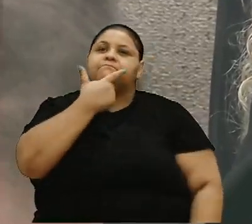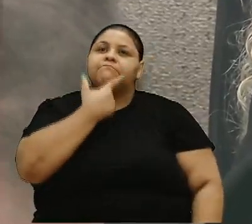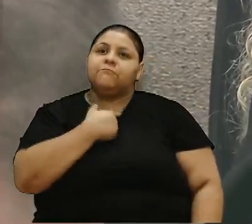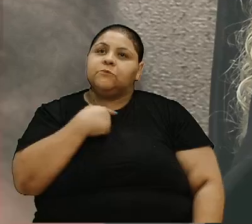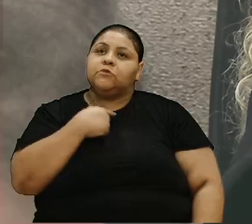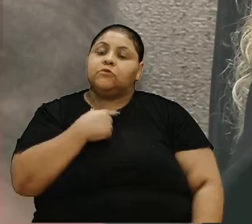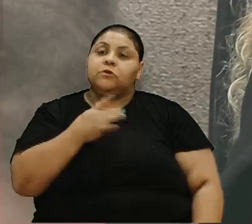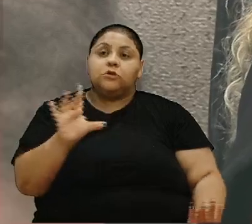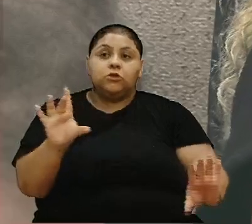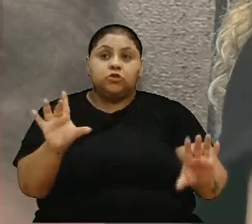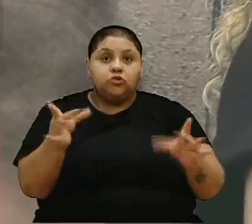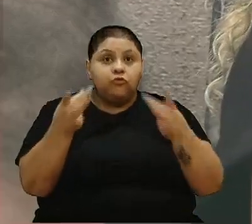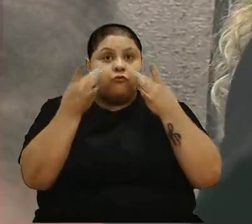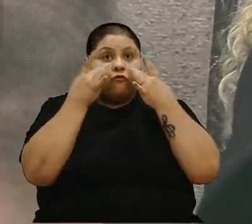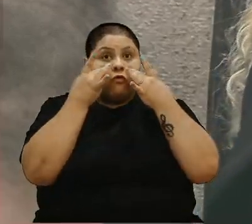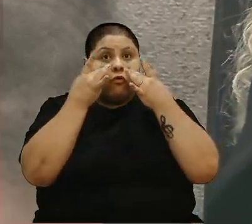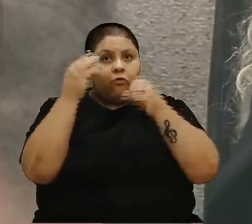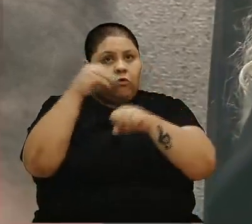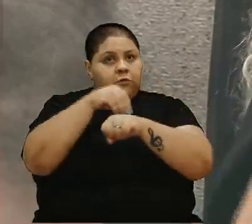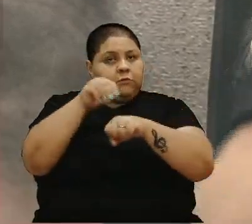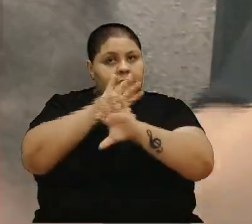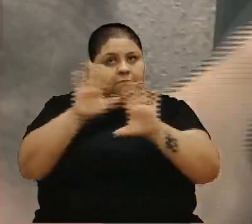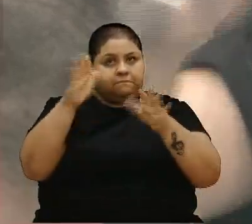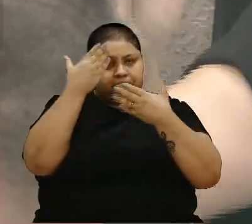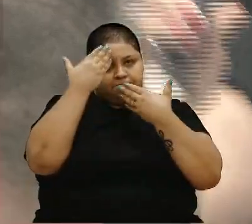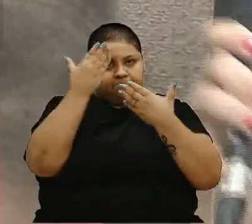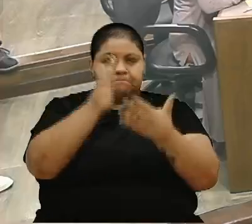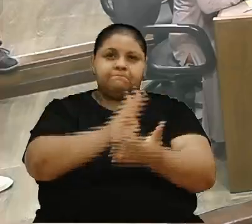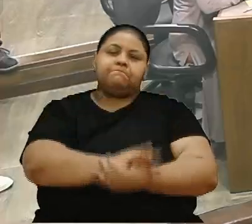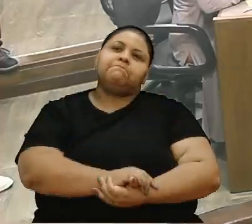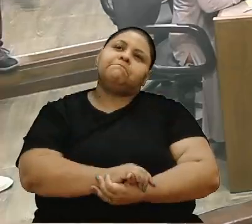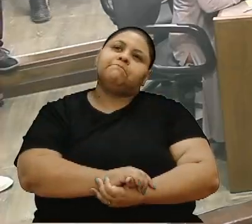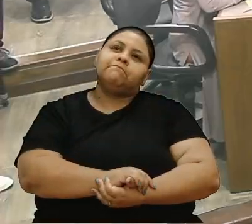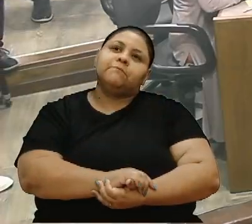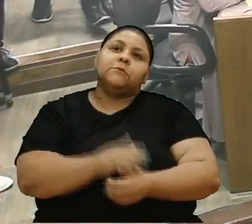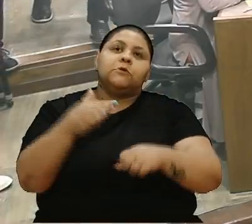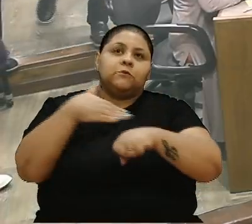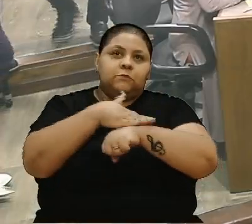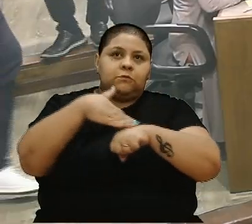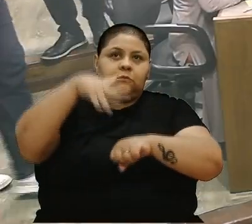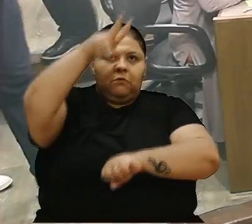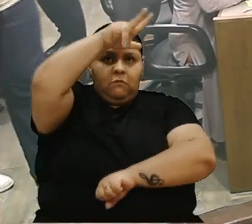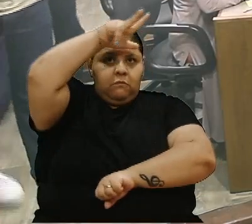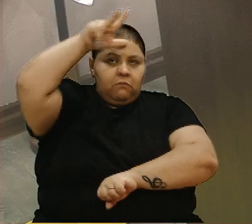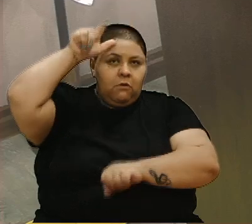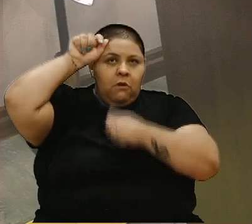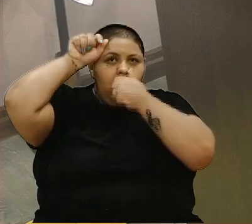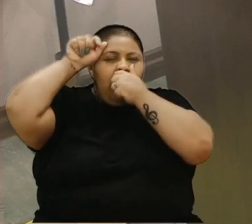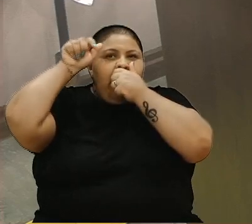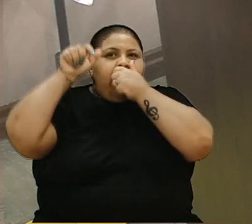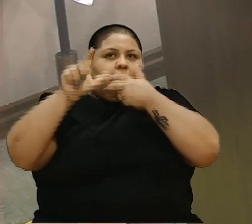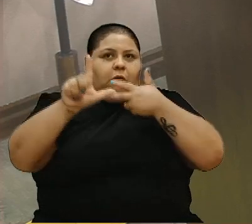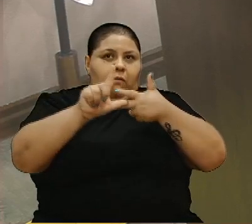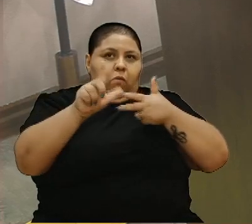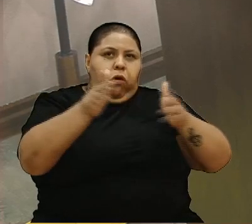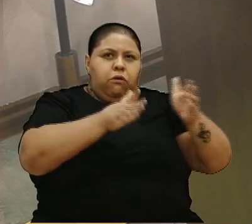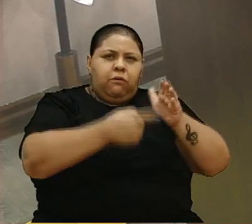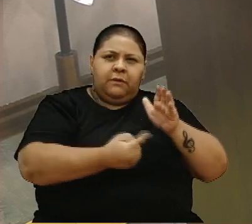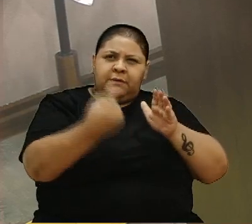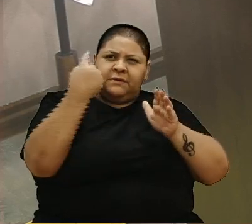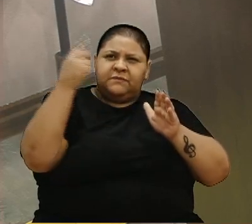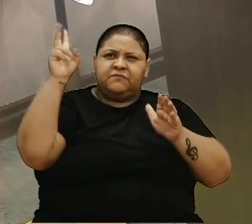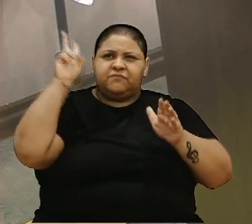atenção específica à questão das indicações. Muito obrigada. Obrigado, vereadora Dani. Vou conversar com o prefeito. Na legislatura passada, eu lembro que,